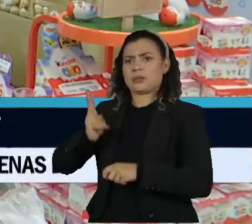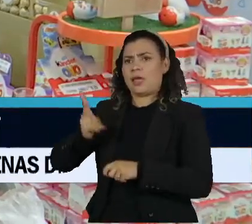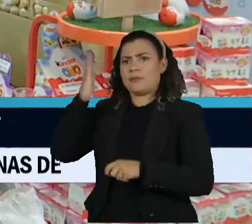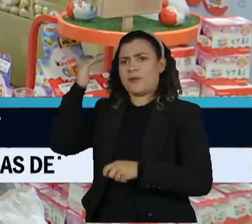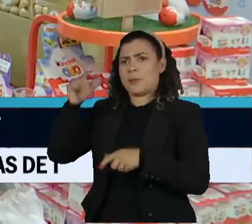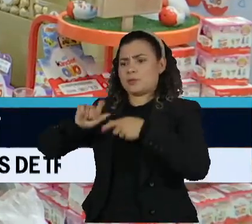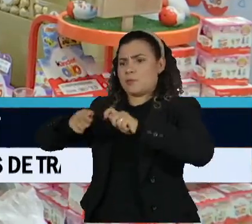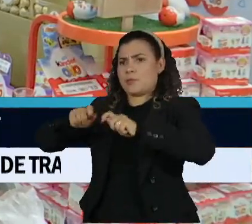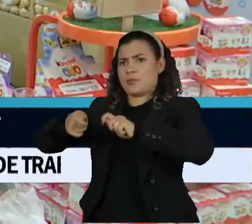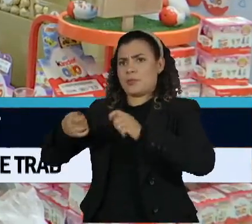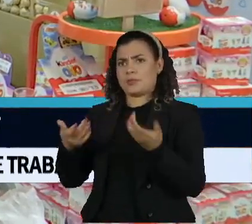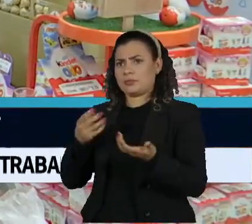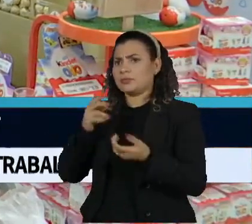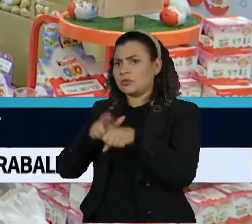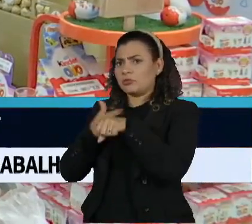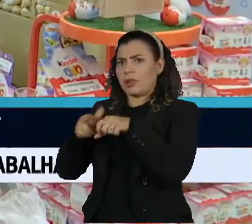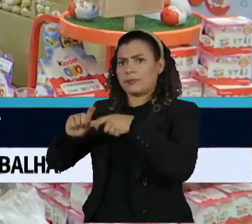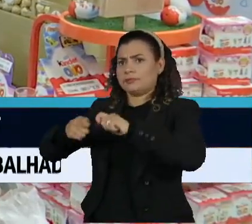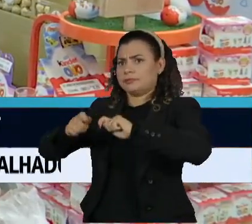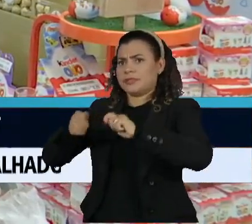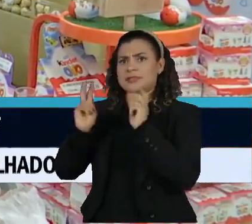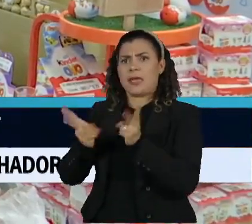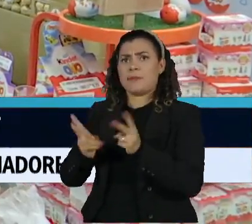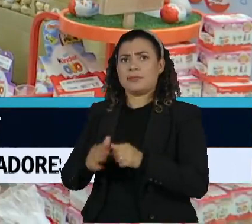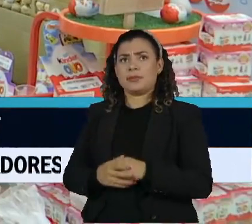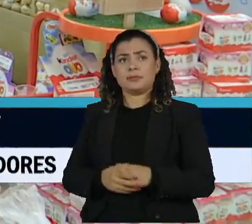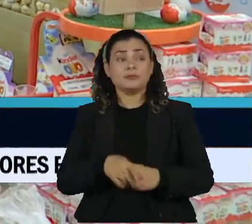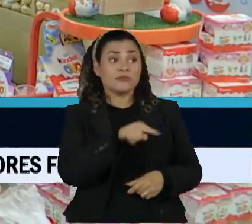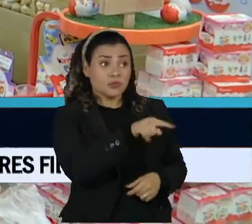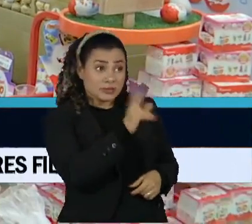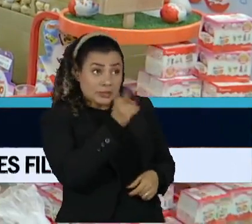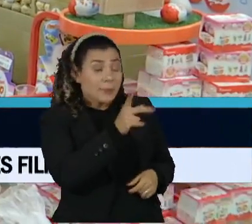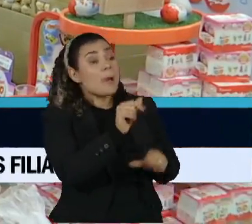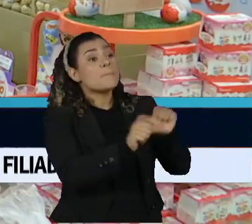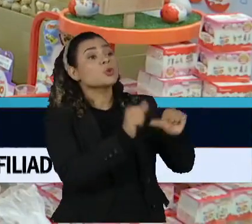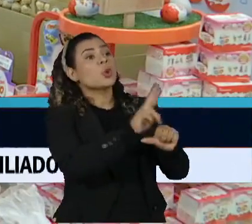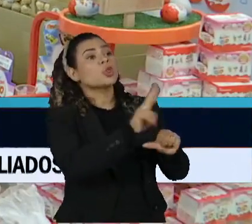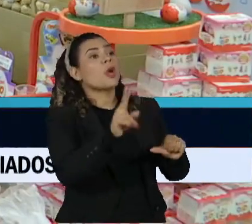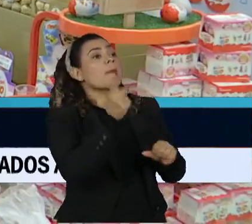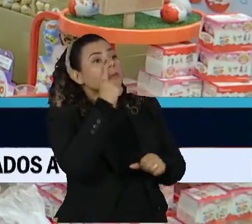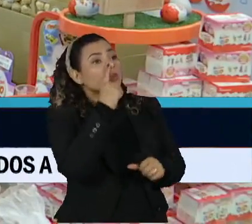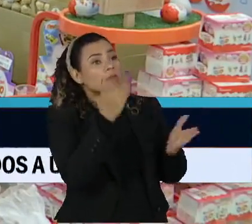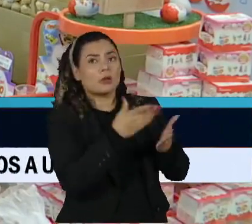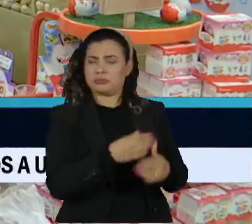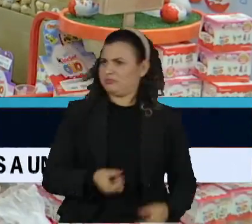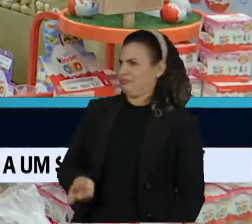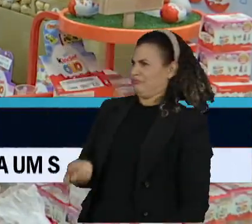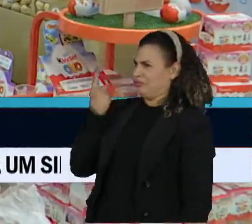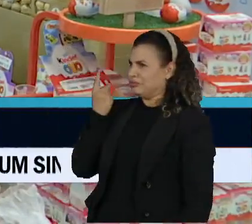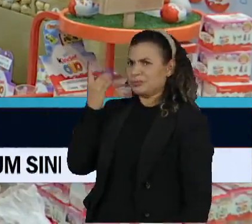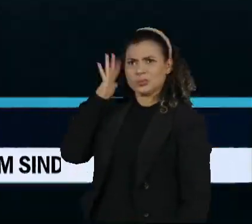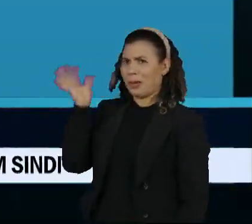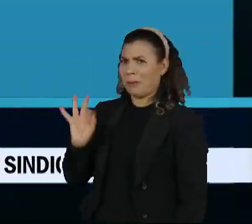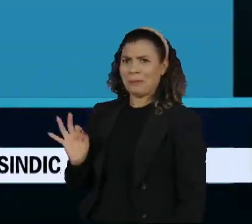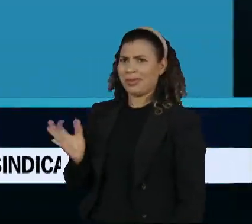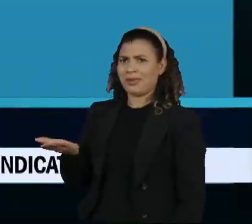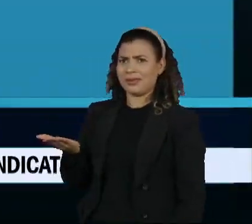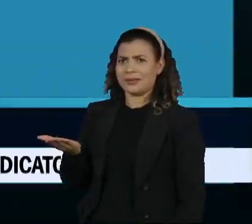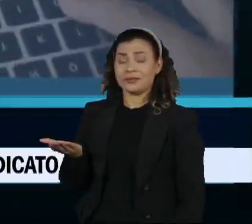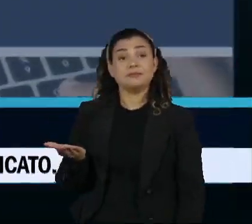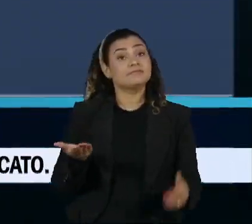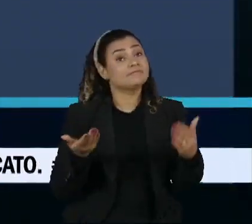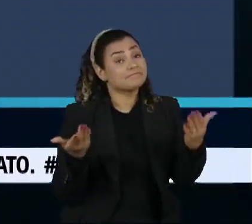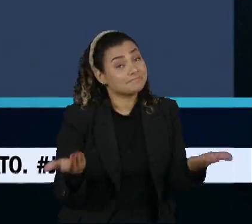bombom. Pra você, foi sempre um bombom? Sim. Mudaram para biscoito. Meu Deus, não sabia.